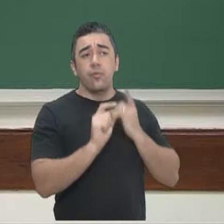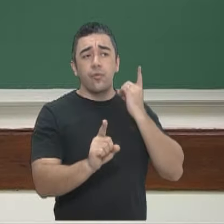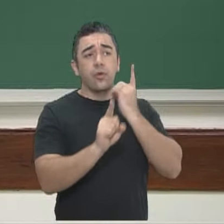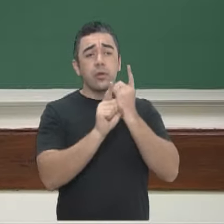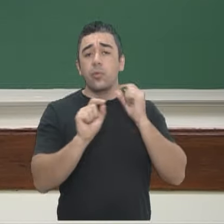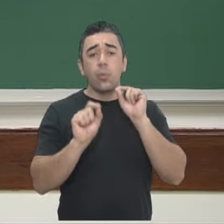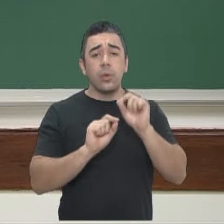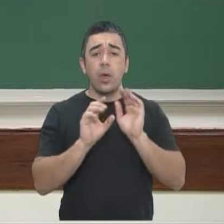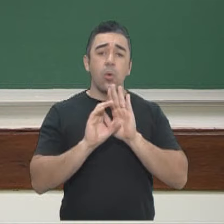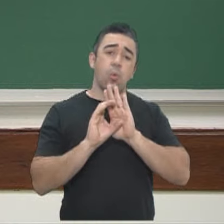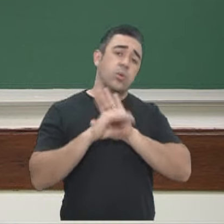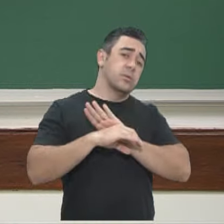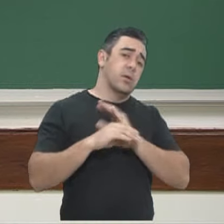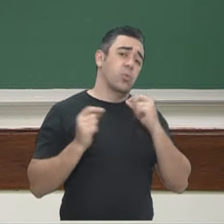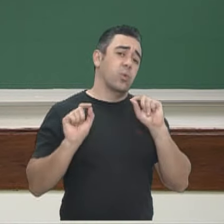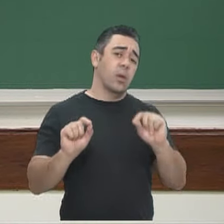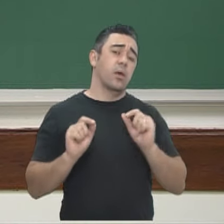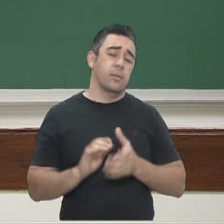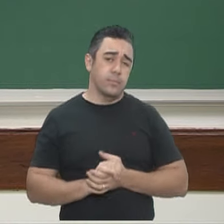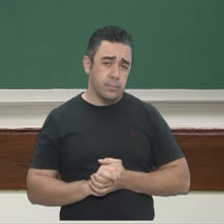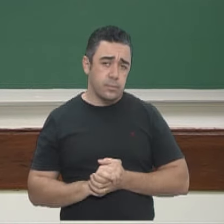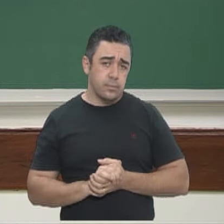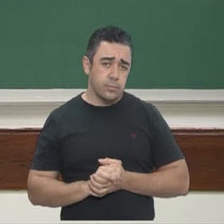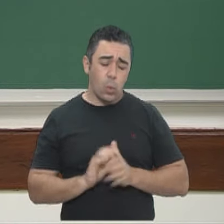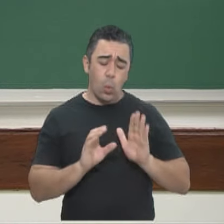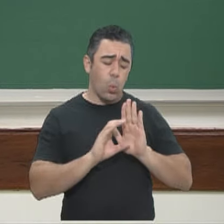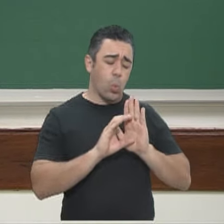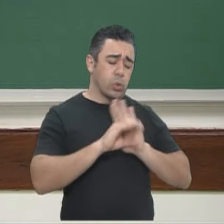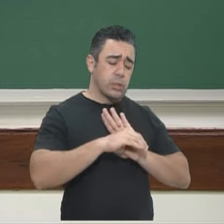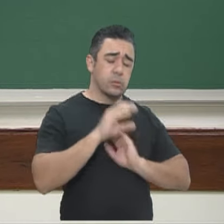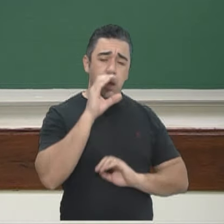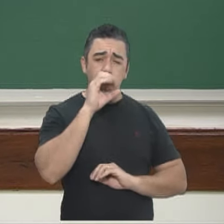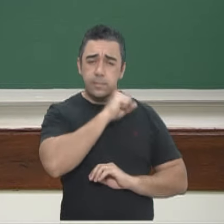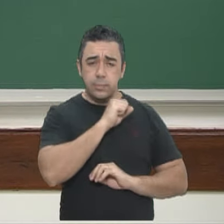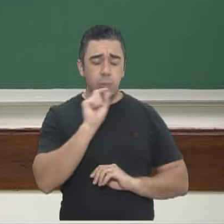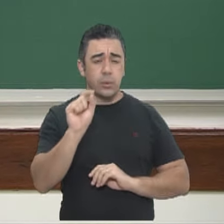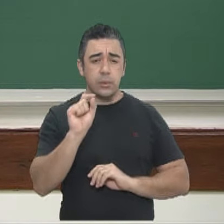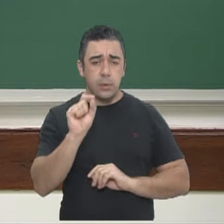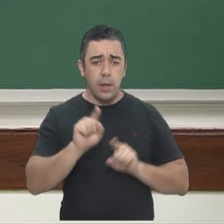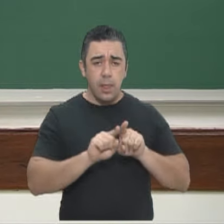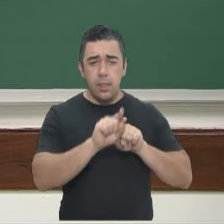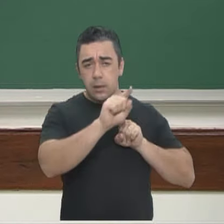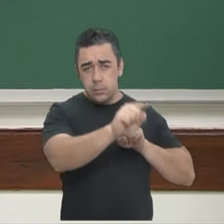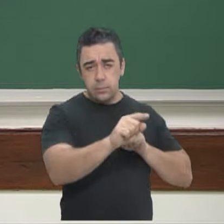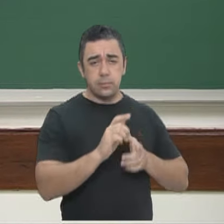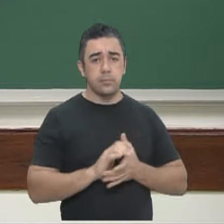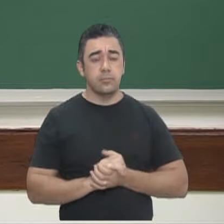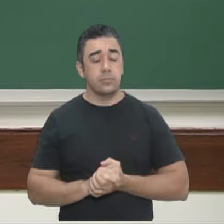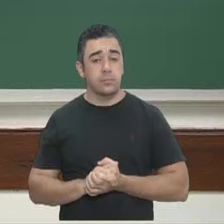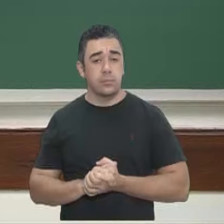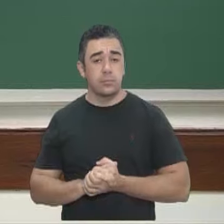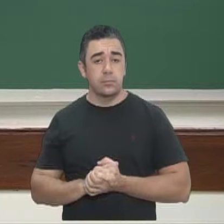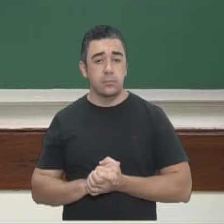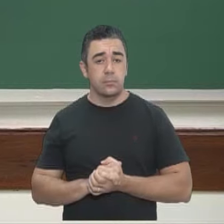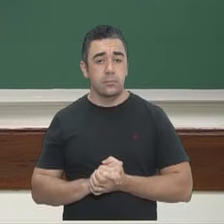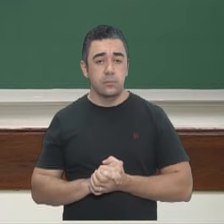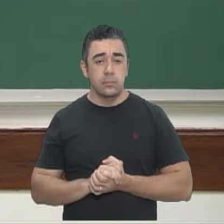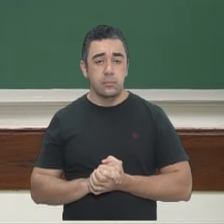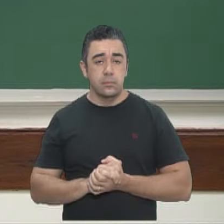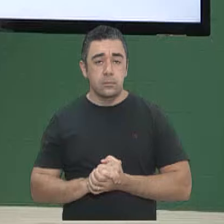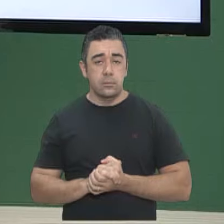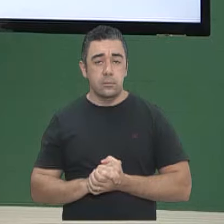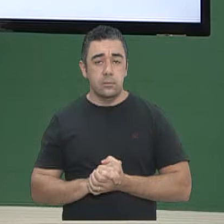o conceito. O que é o atletismo? De maneira conceitual, de maneira breve, o que é o atletismo. Então, de maneira